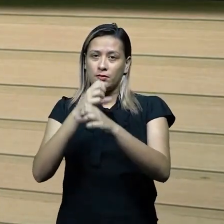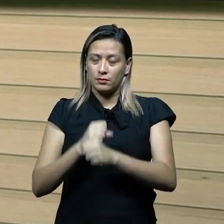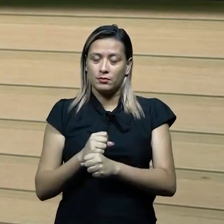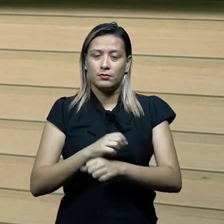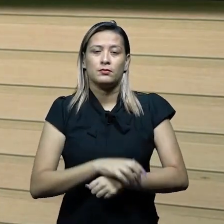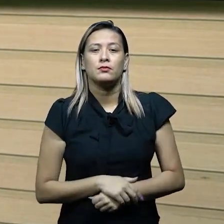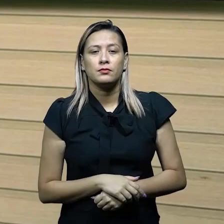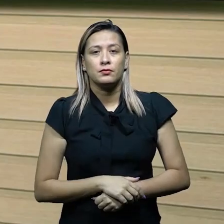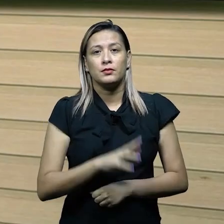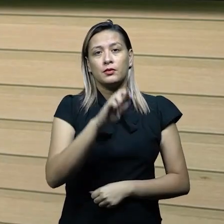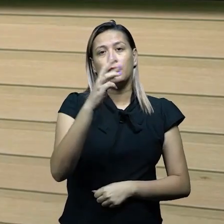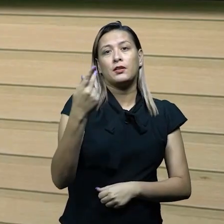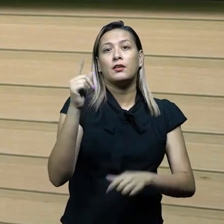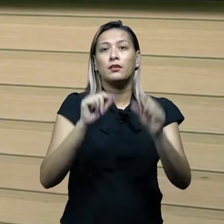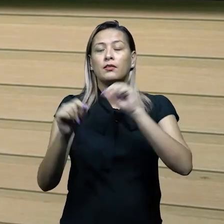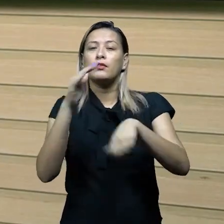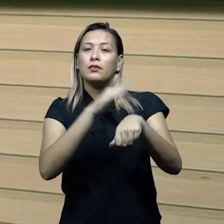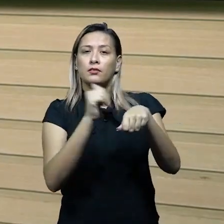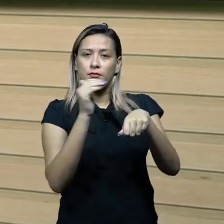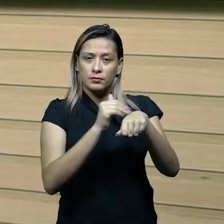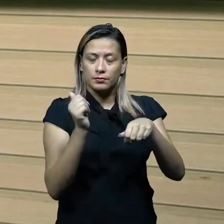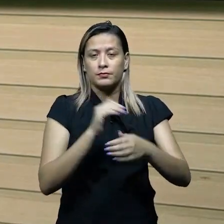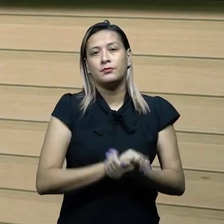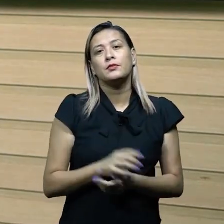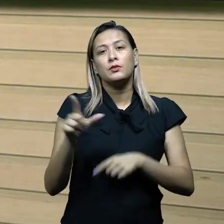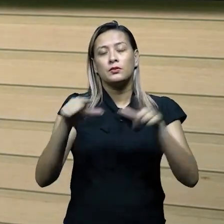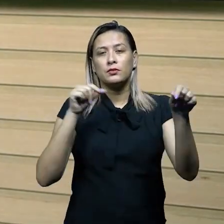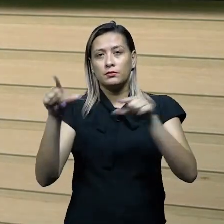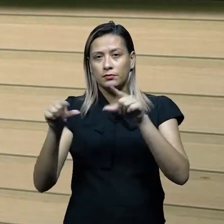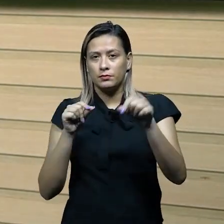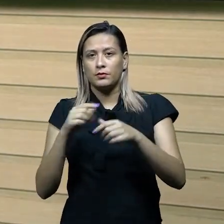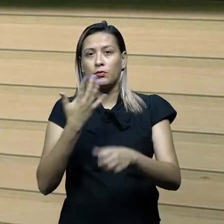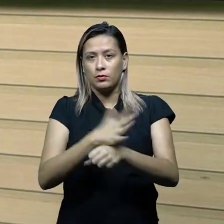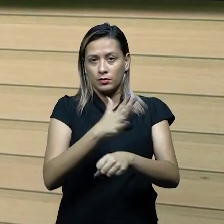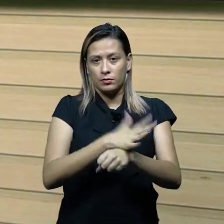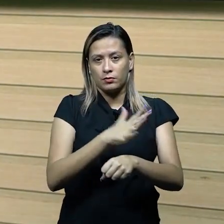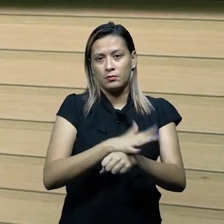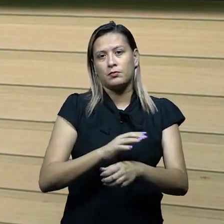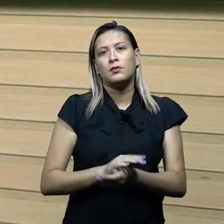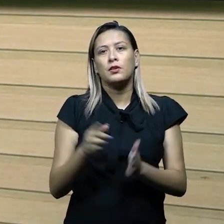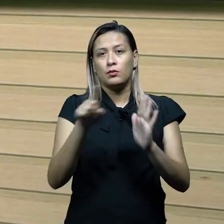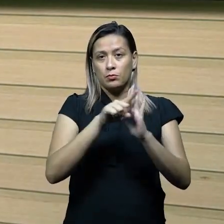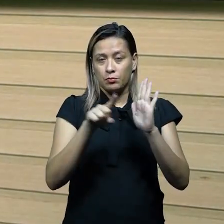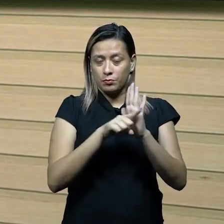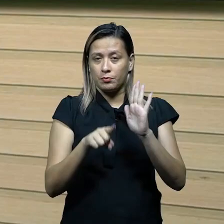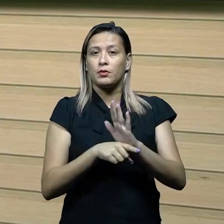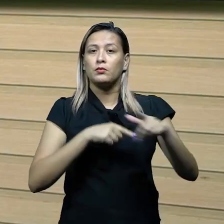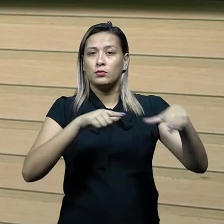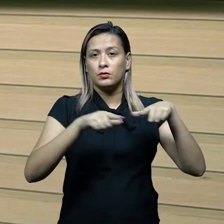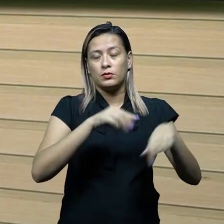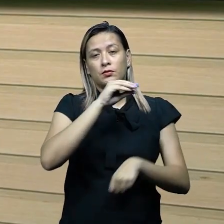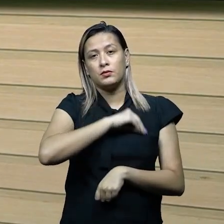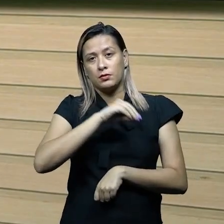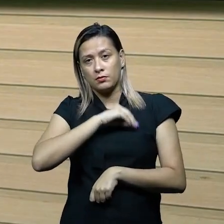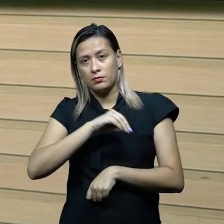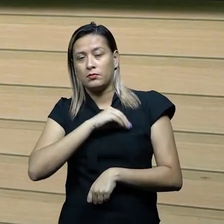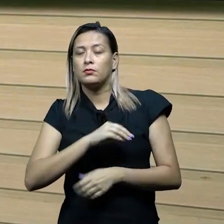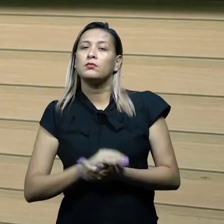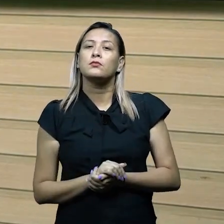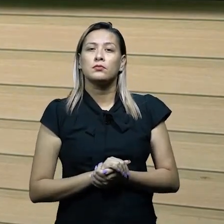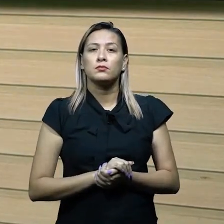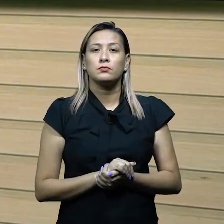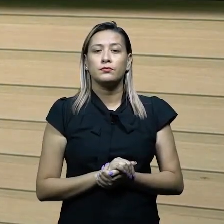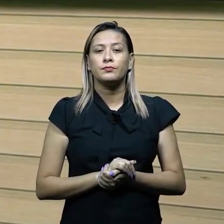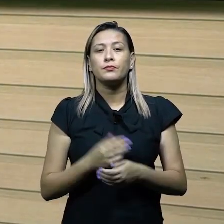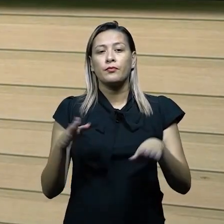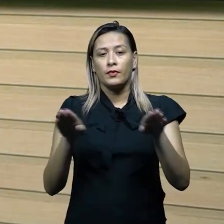a legislação para desenvolver os cálculos. Então para a gente poder finalizar, o RH é recrutamento, seleção, treinamento,